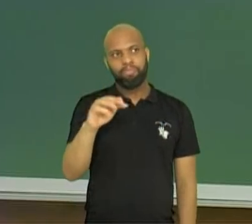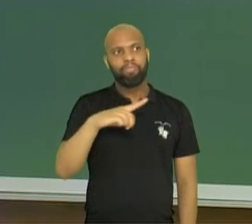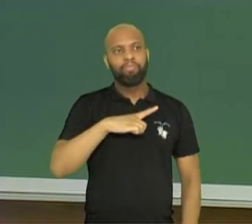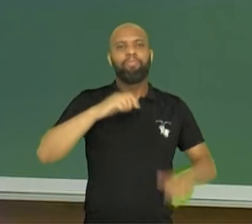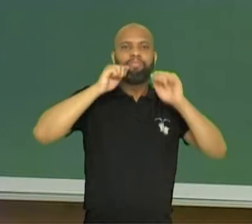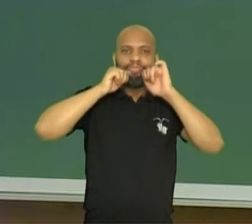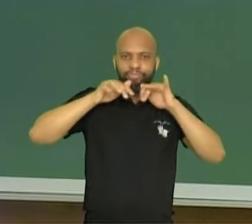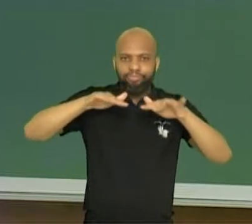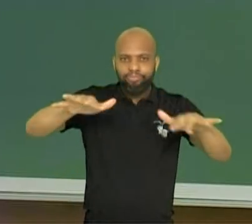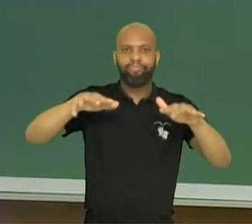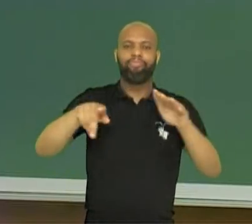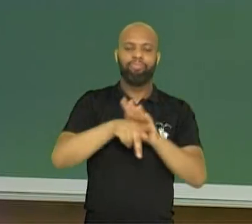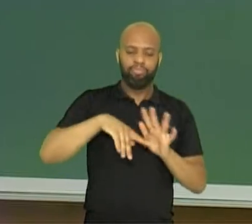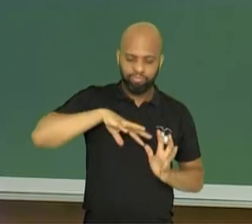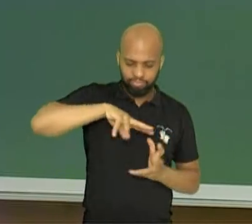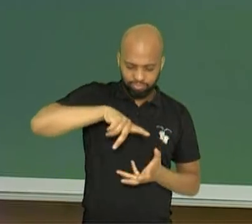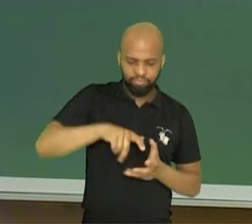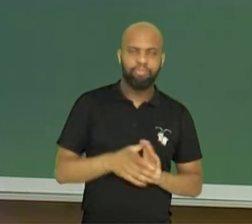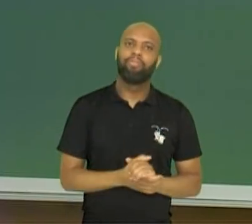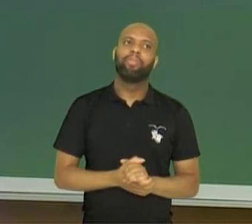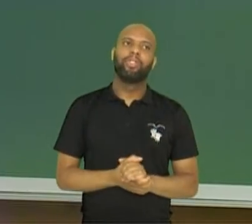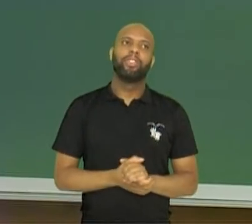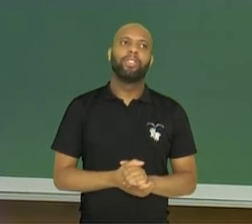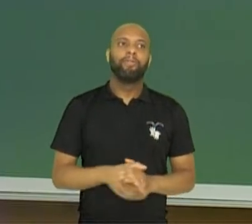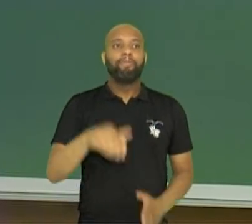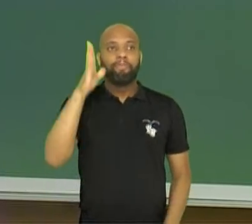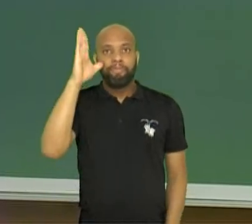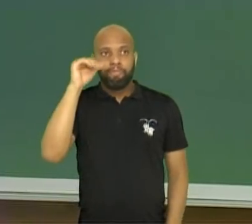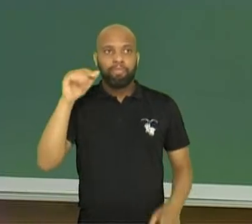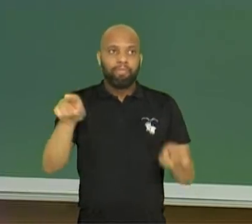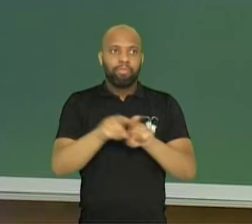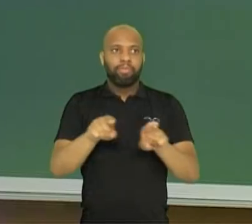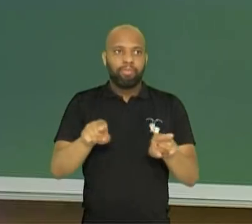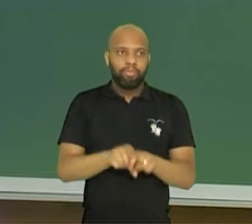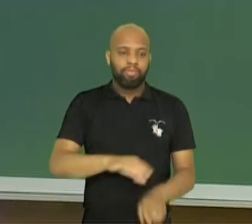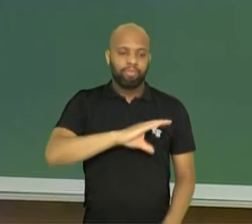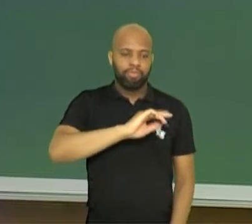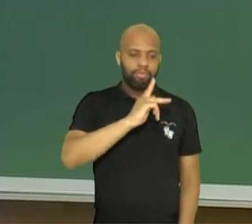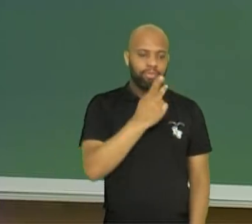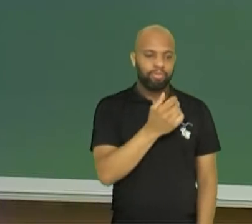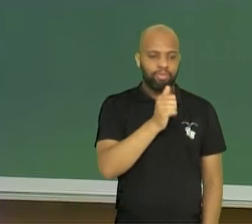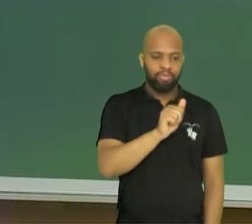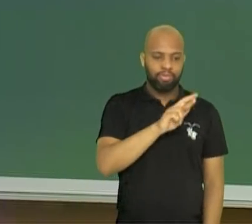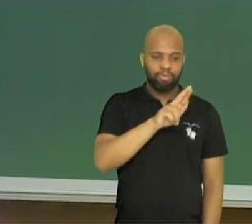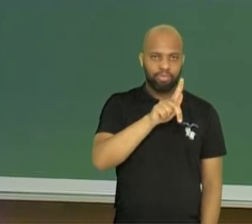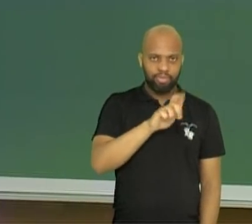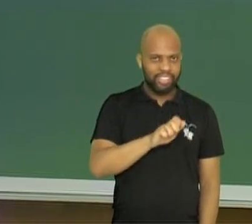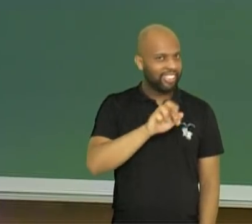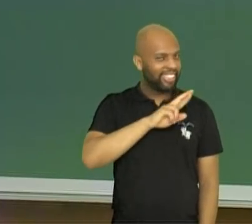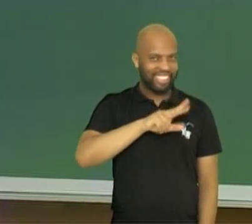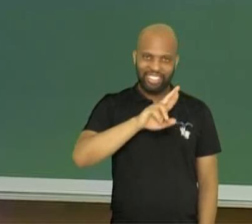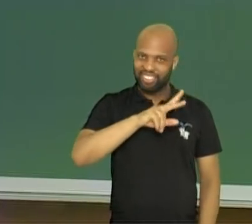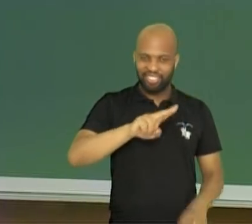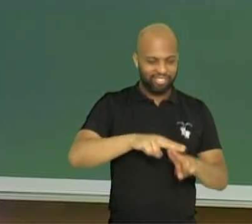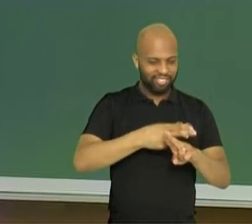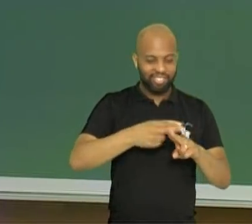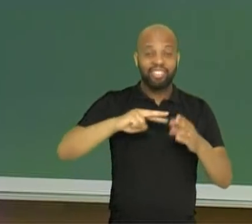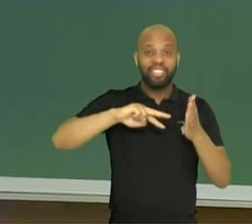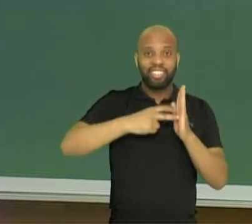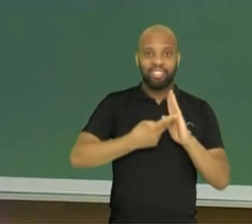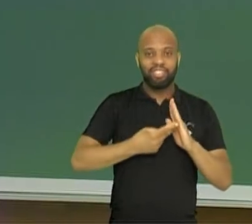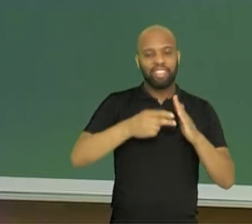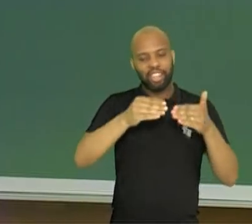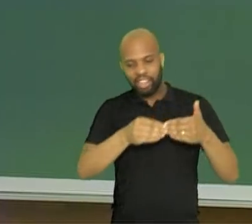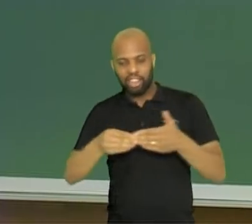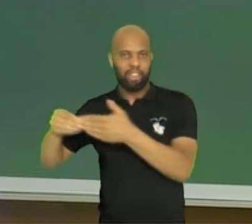propagou no mundo todo. Então, só a título de curiosidade, a palavra charge, que não é chocolate, significa carregar.